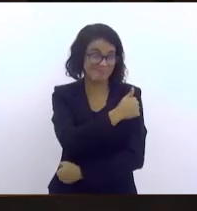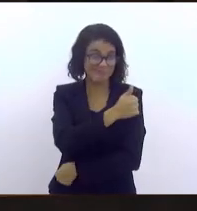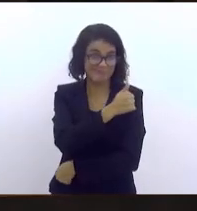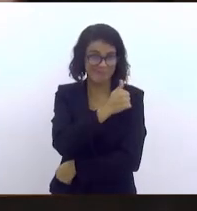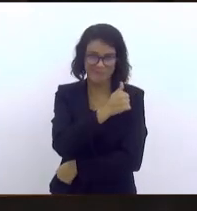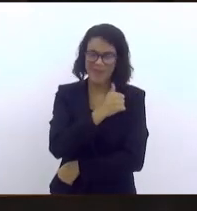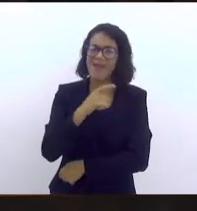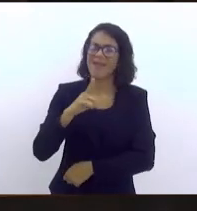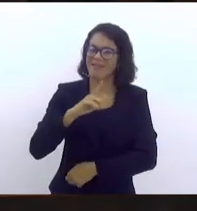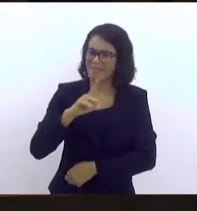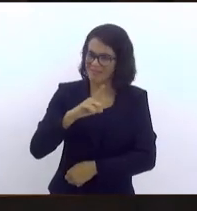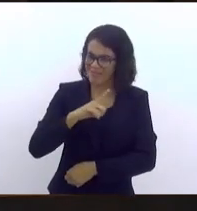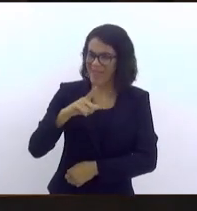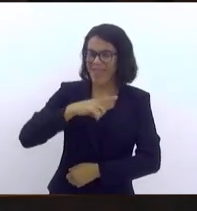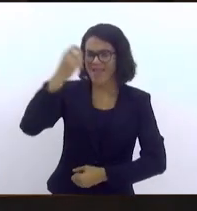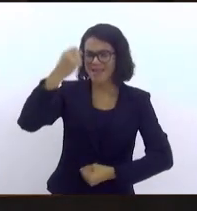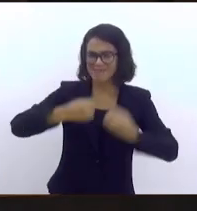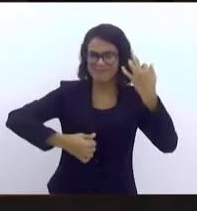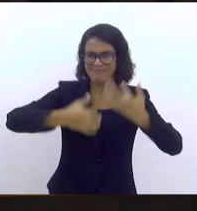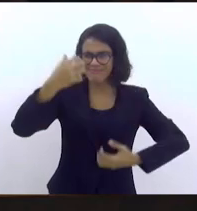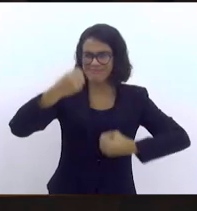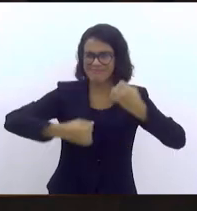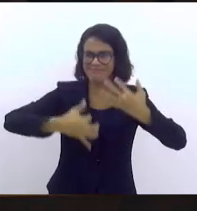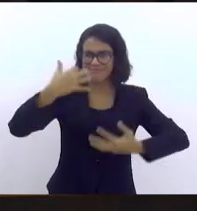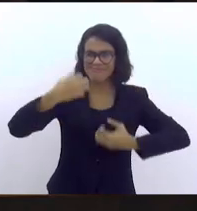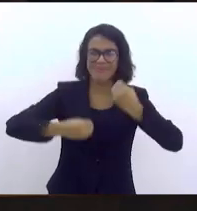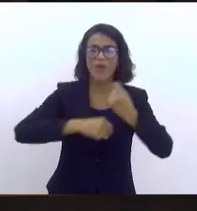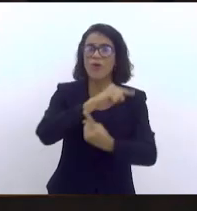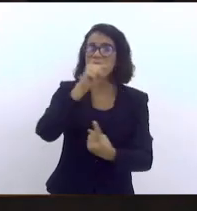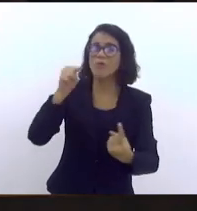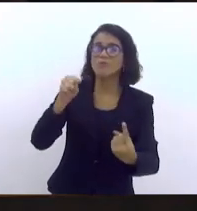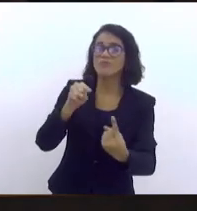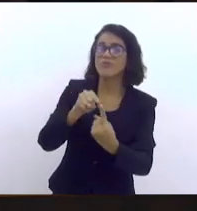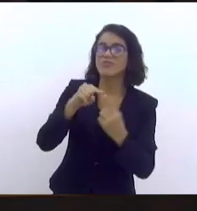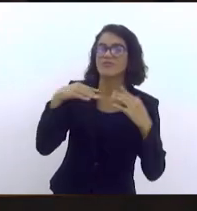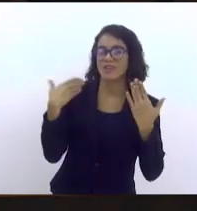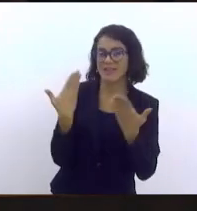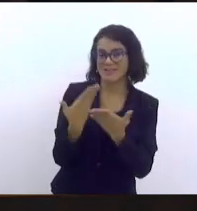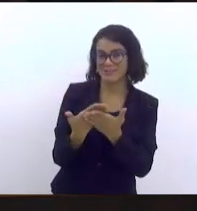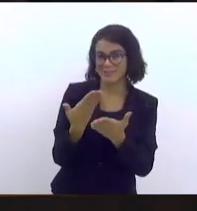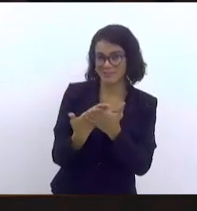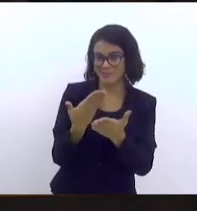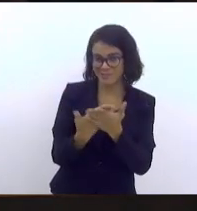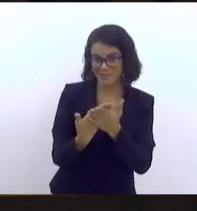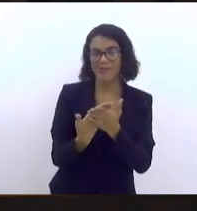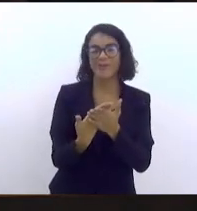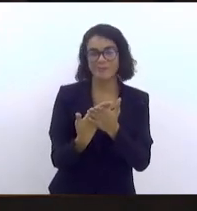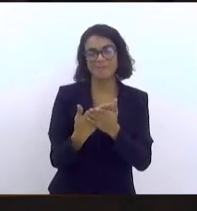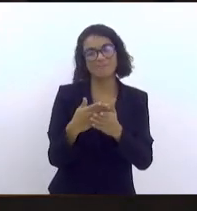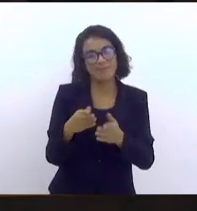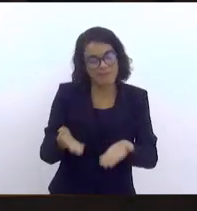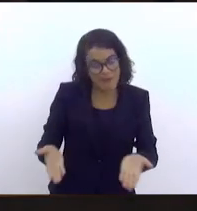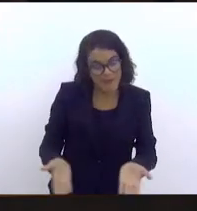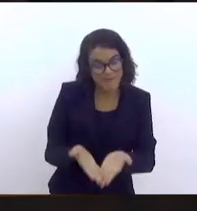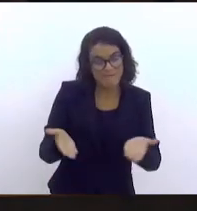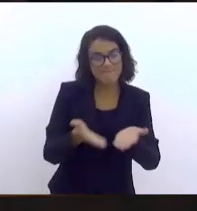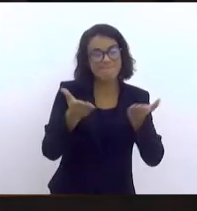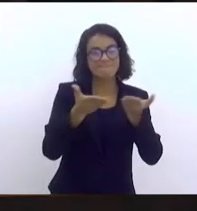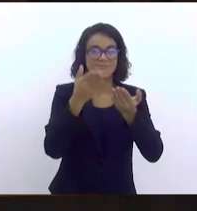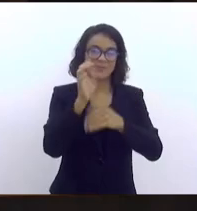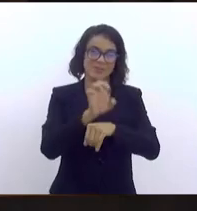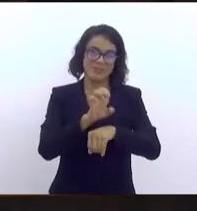como funciona a escola e que escola nós pretendemos e precisamos Criar e alimentar no estado do Rio de Janeiro